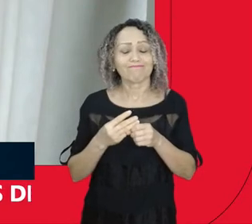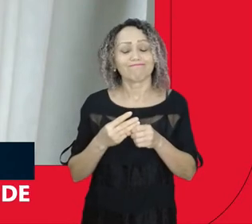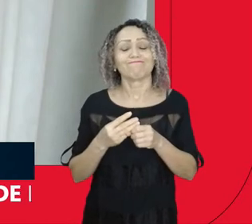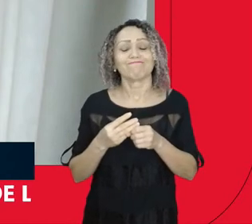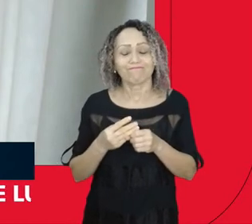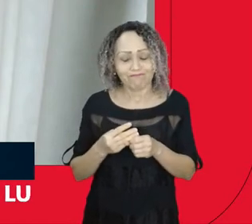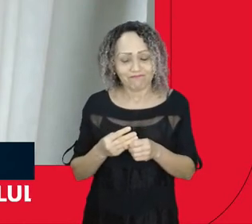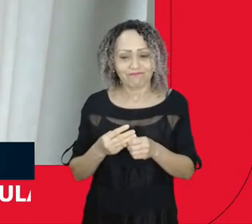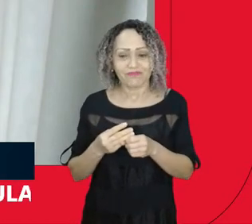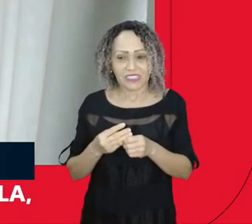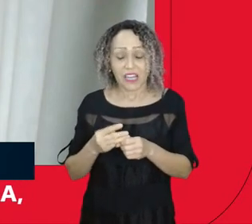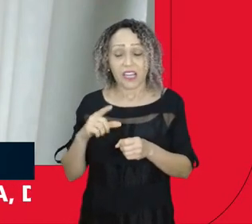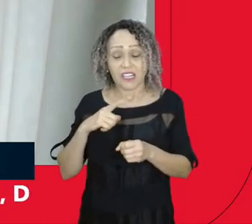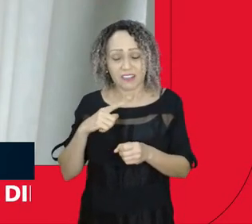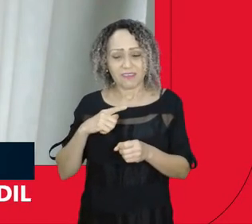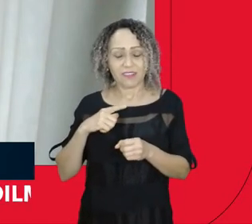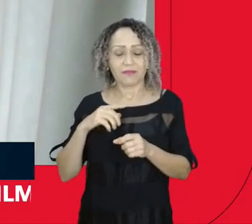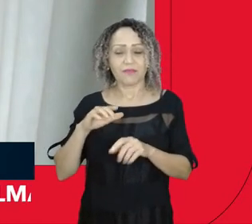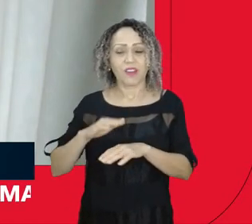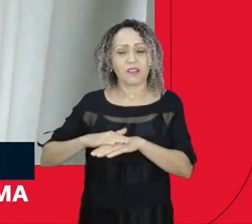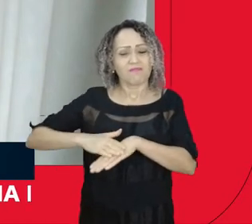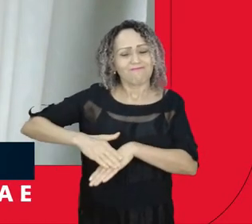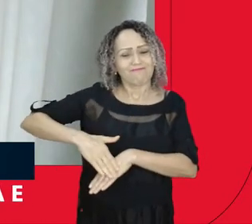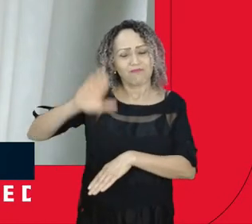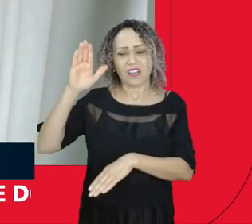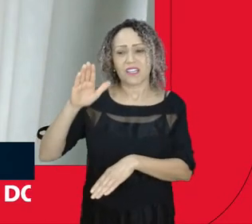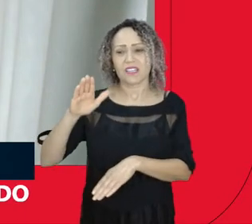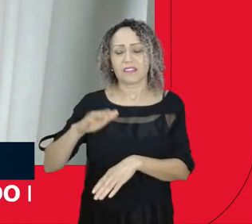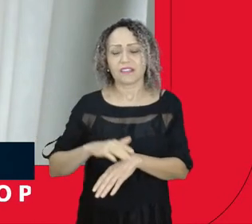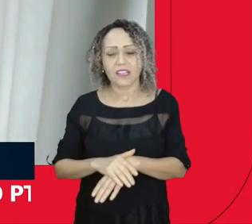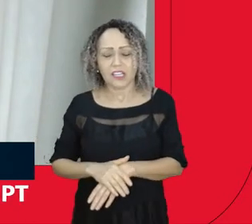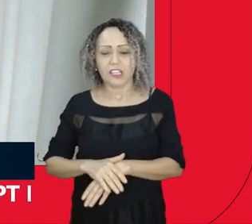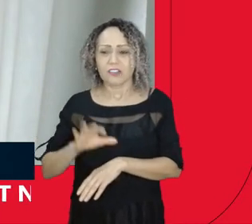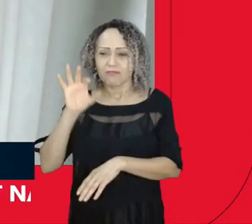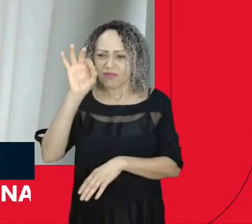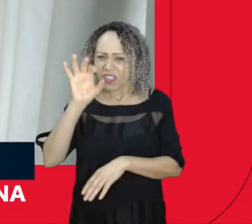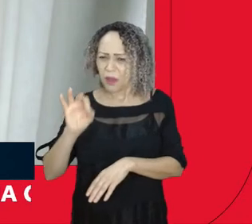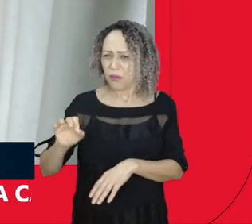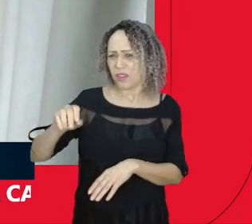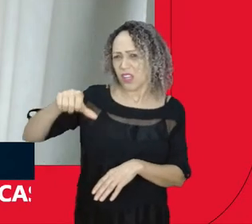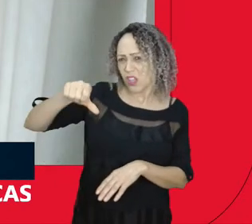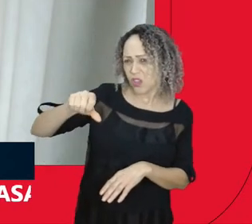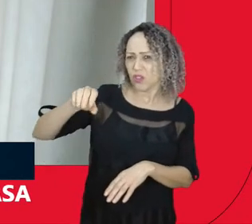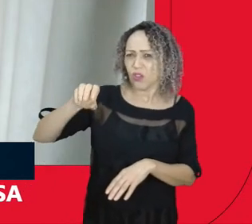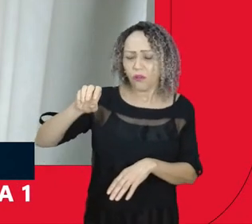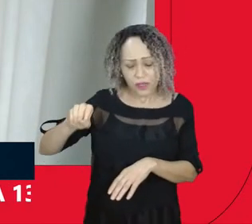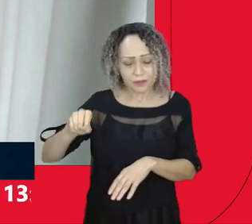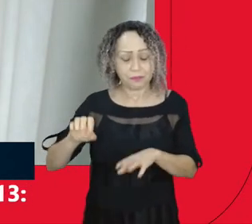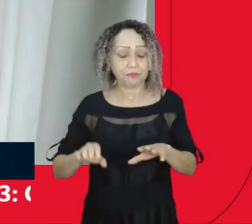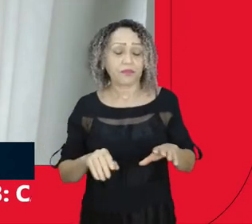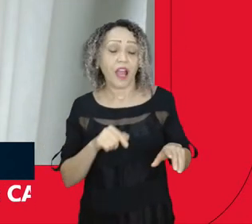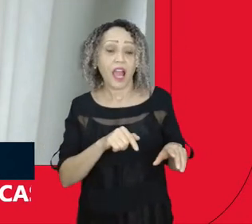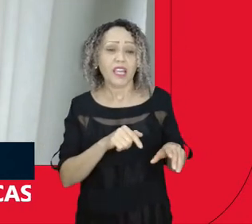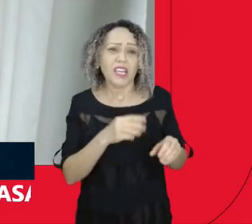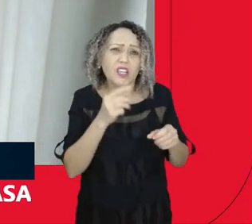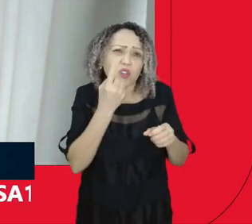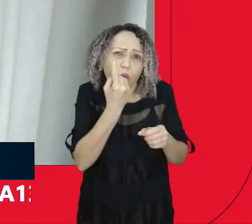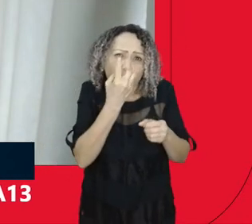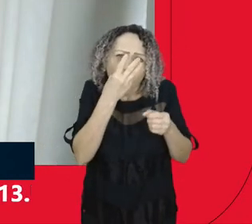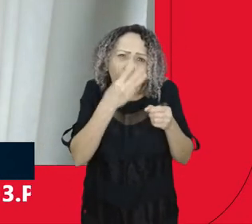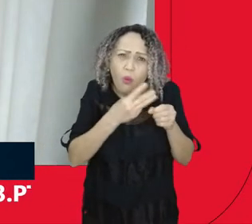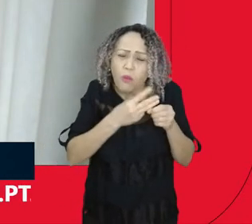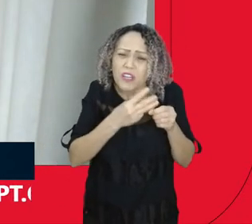em um município, Santa Cruz do Capibaribe. Mesmo assim, por uma margem de votos de 1.050 votos. Então, a gente